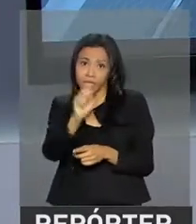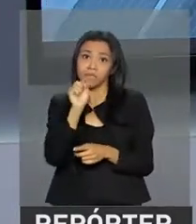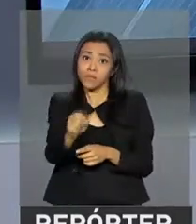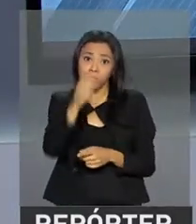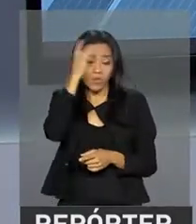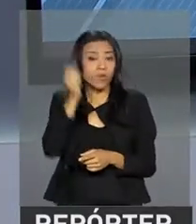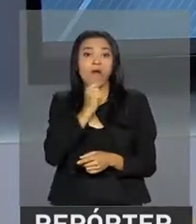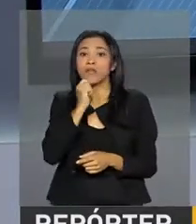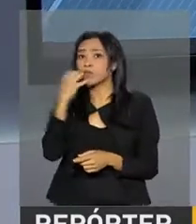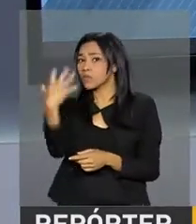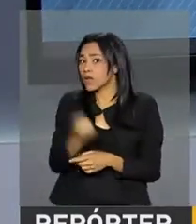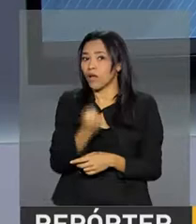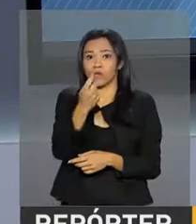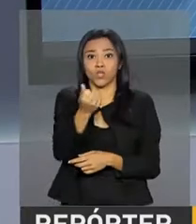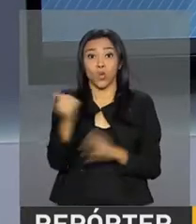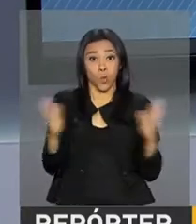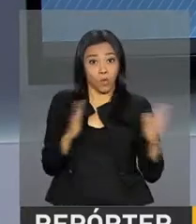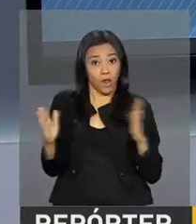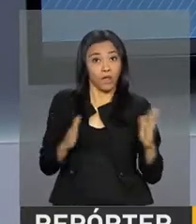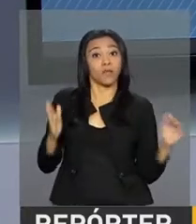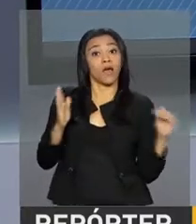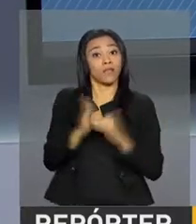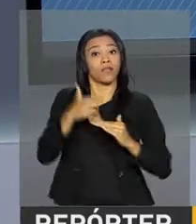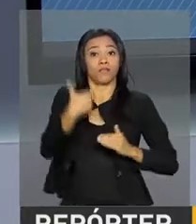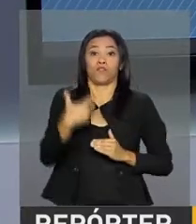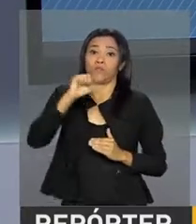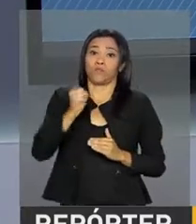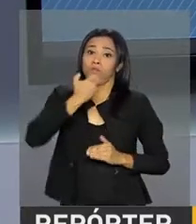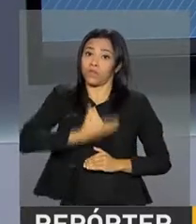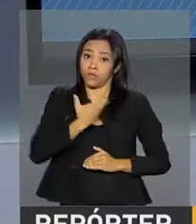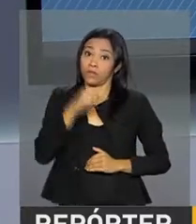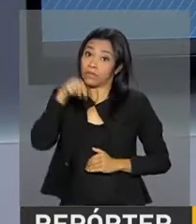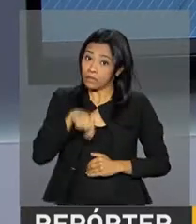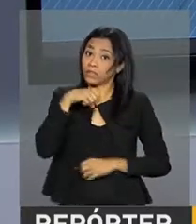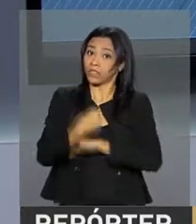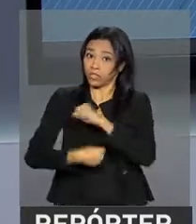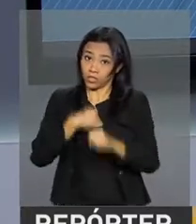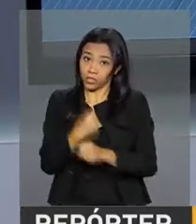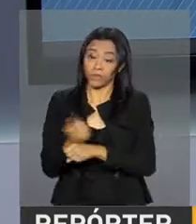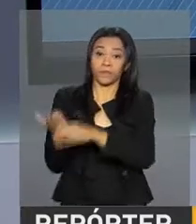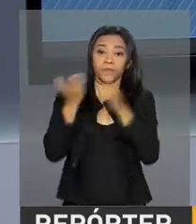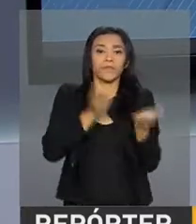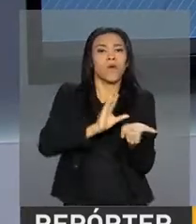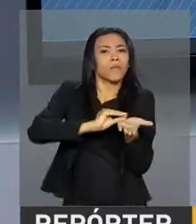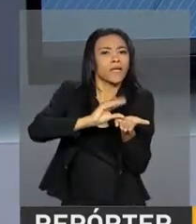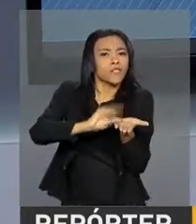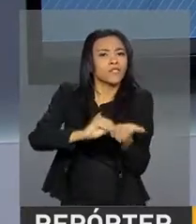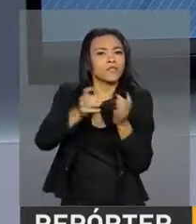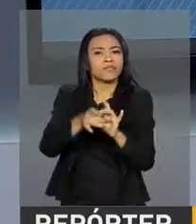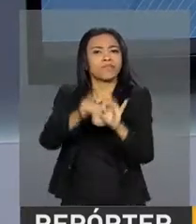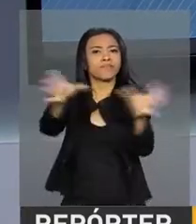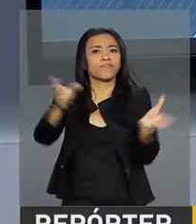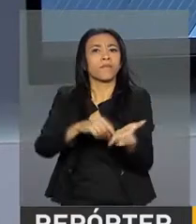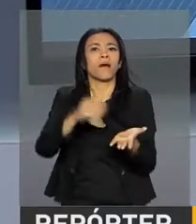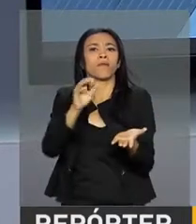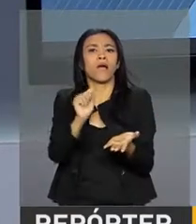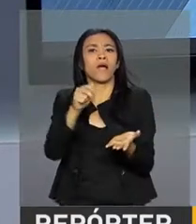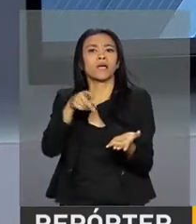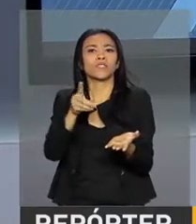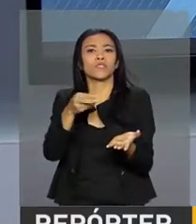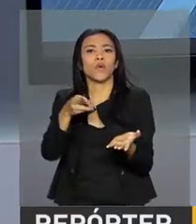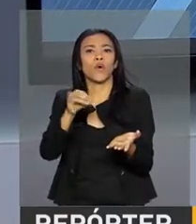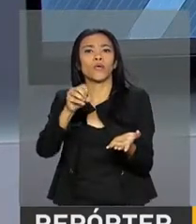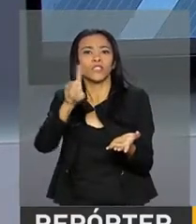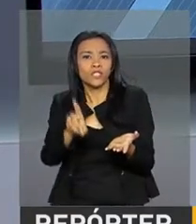disponíveis o prazo vai até 28 de dezembro deste ano o aplicativo está disponível para o sistema android e